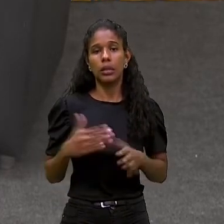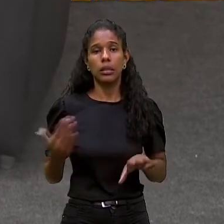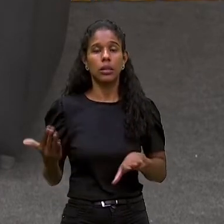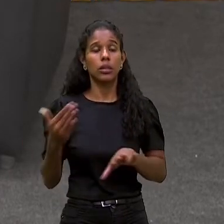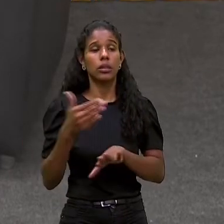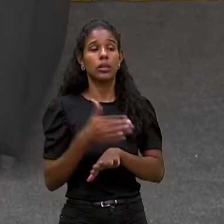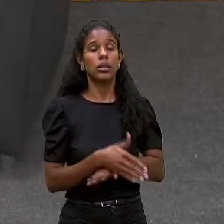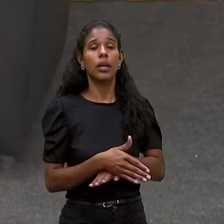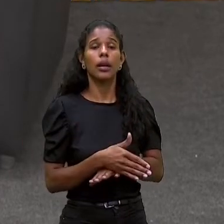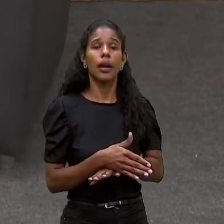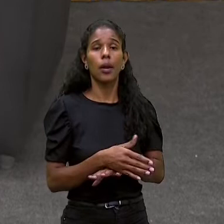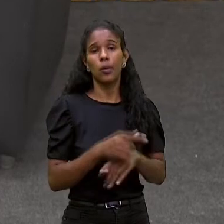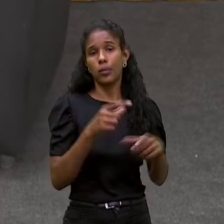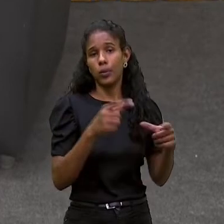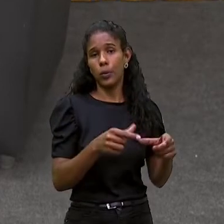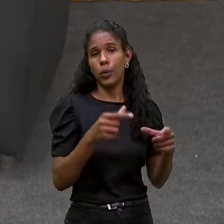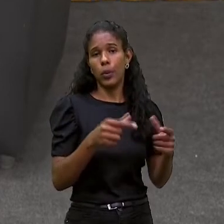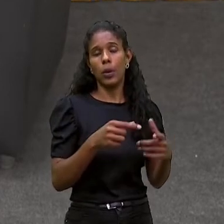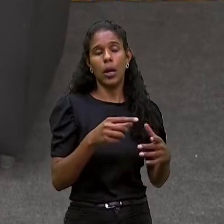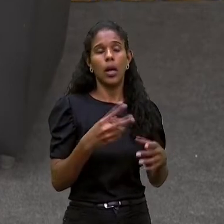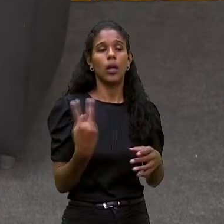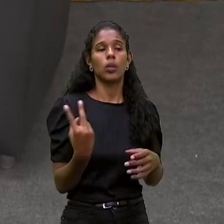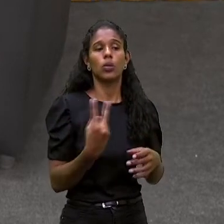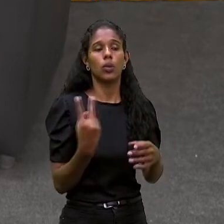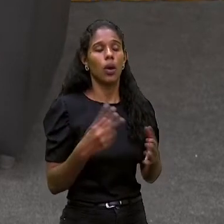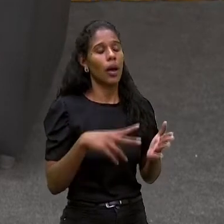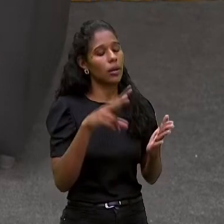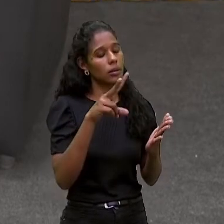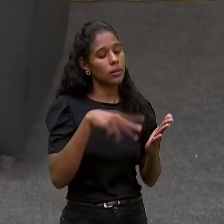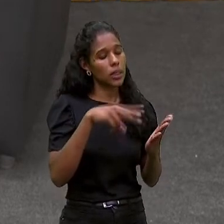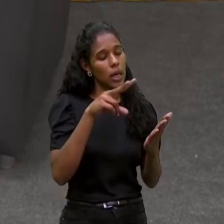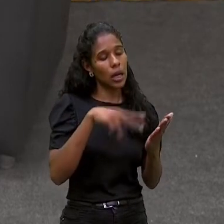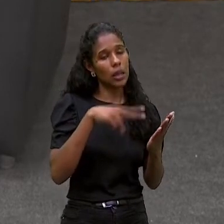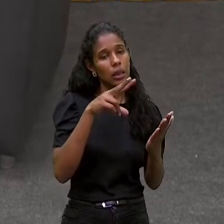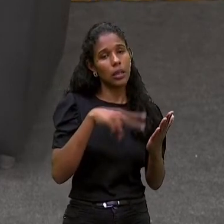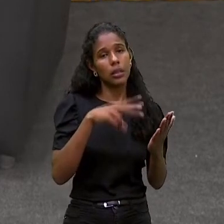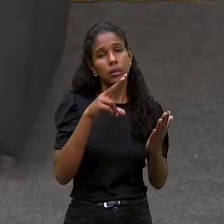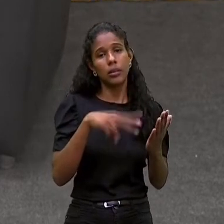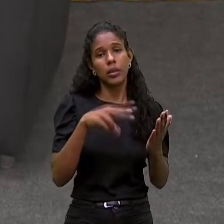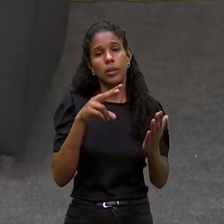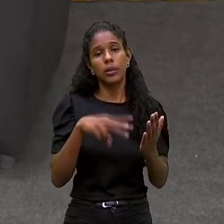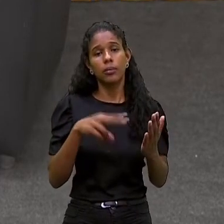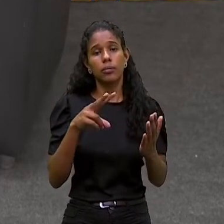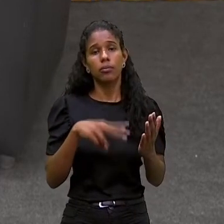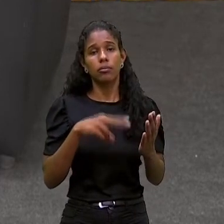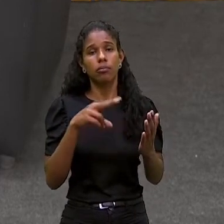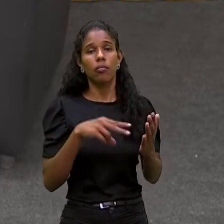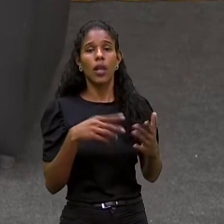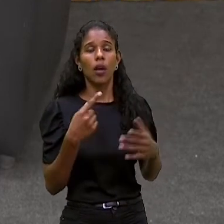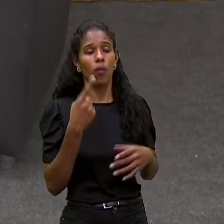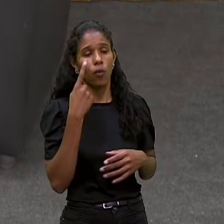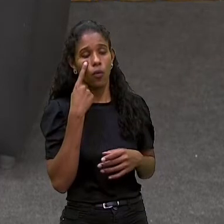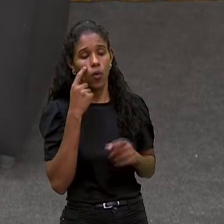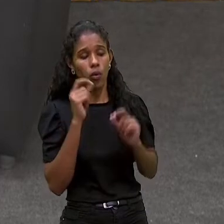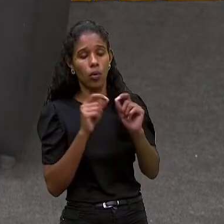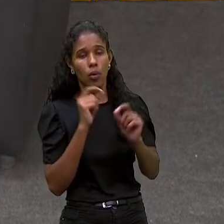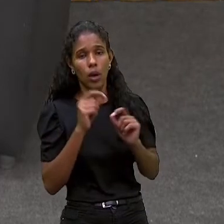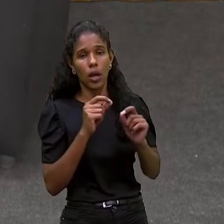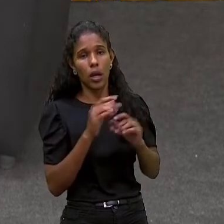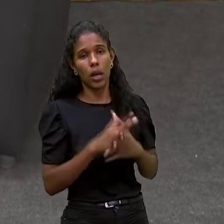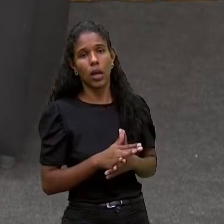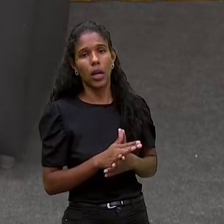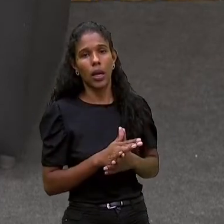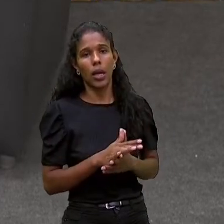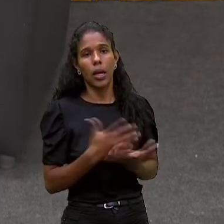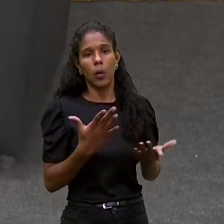assim ao lado. Né? Aí, passando na borracharia, eu vi um telefone, liguei pro